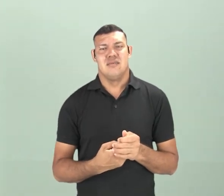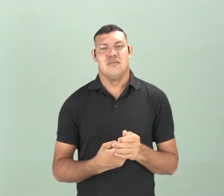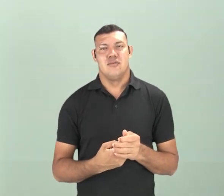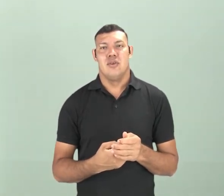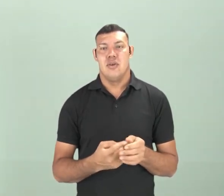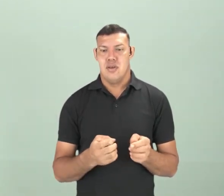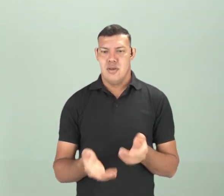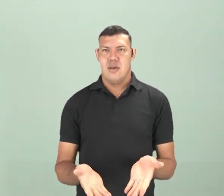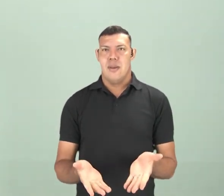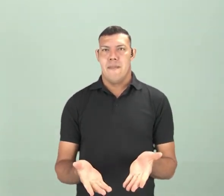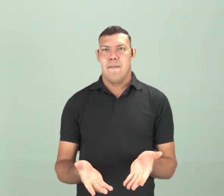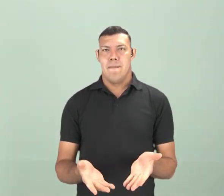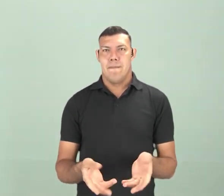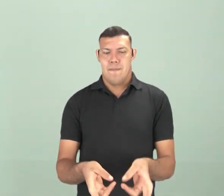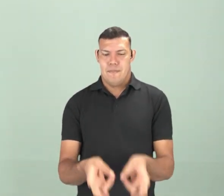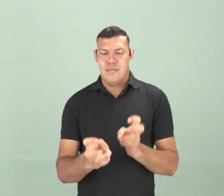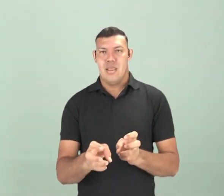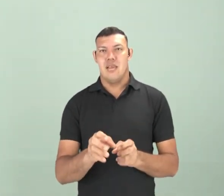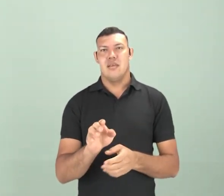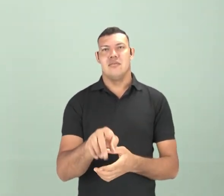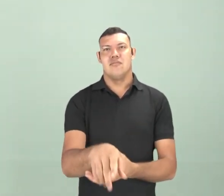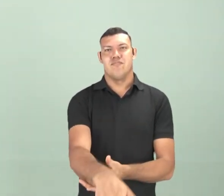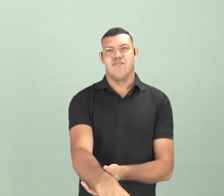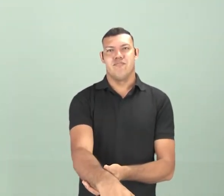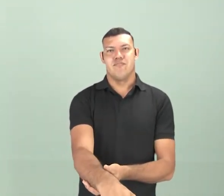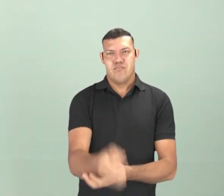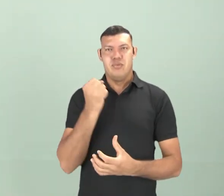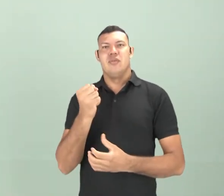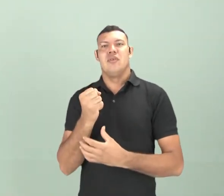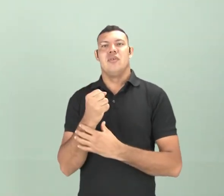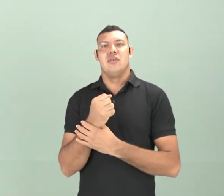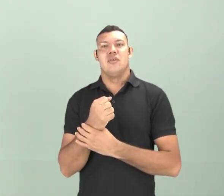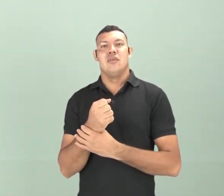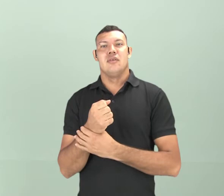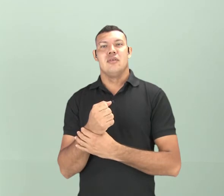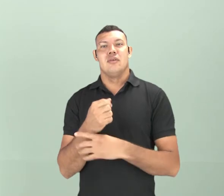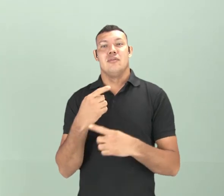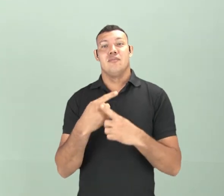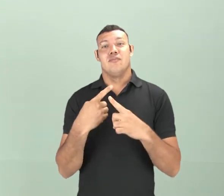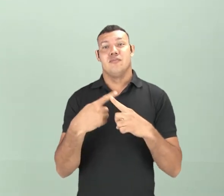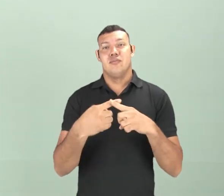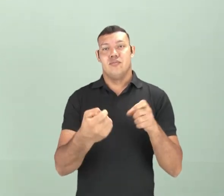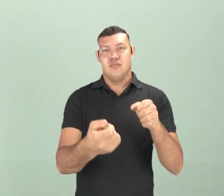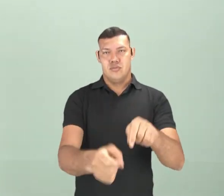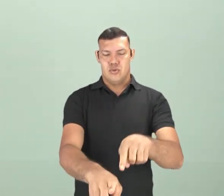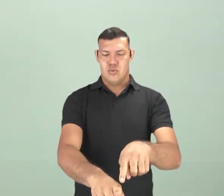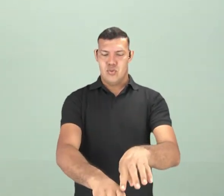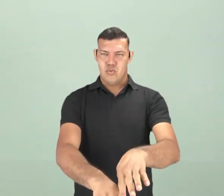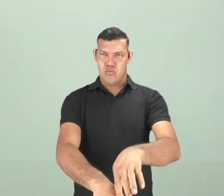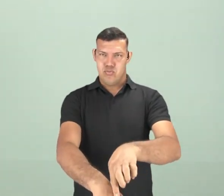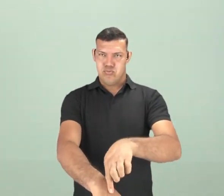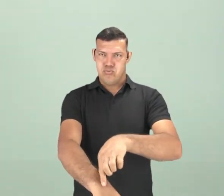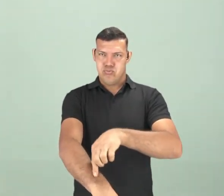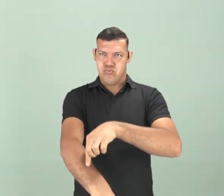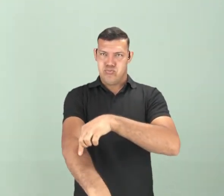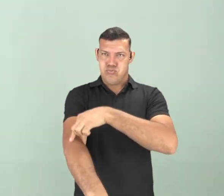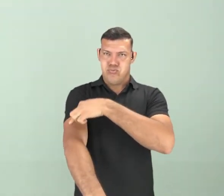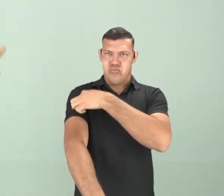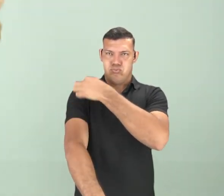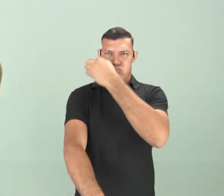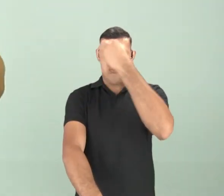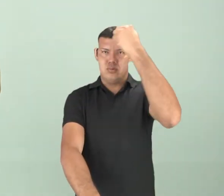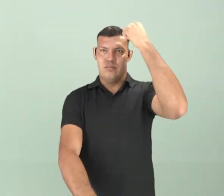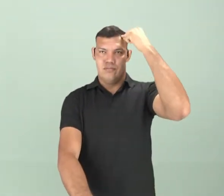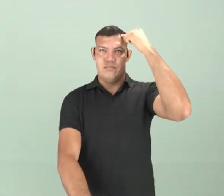reação, você vai tirar o seu braço. Depois que o cérebro vai captar essa informação, você vai